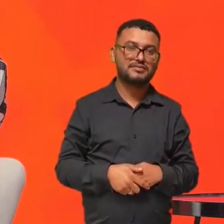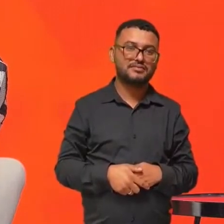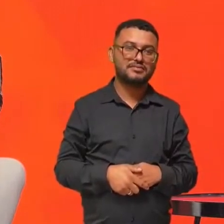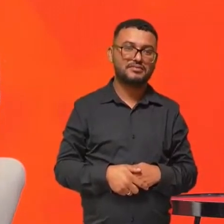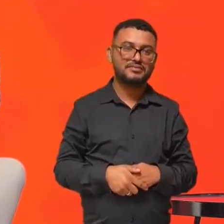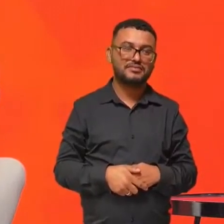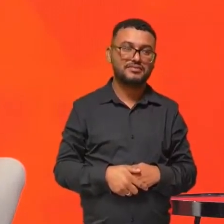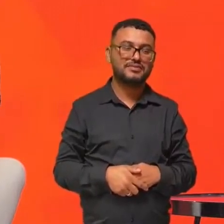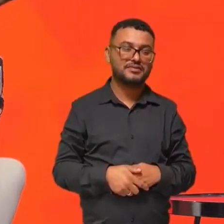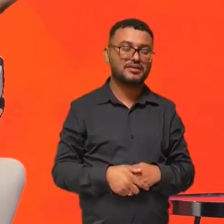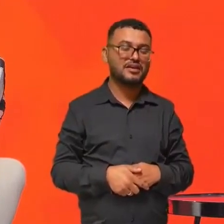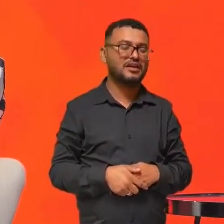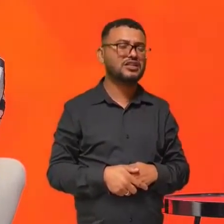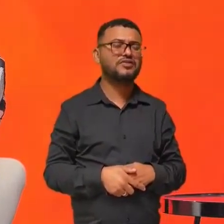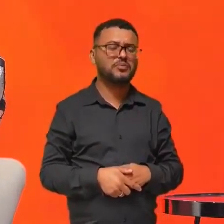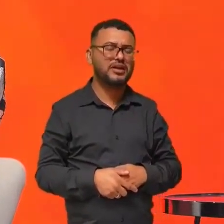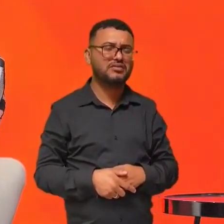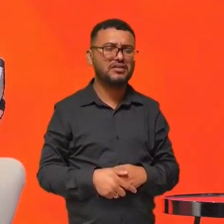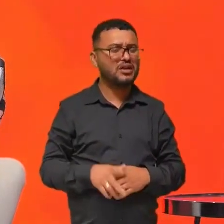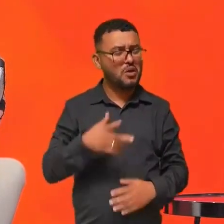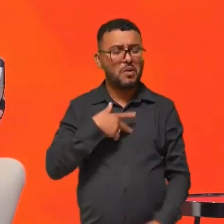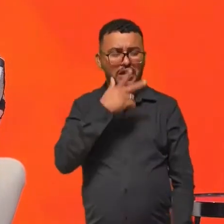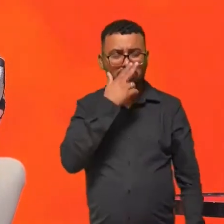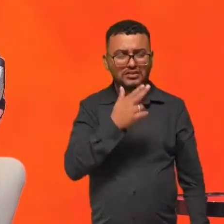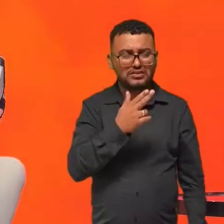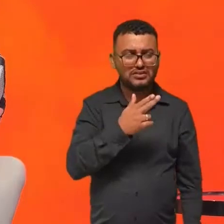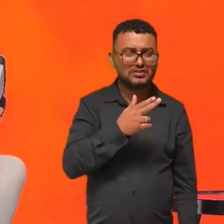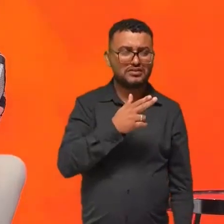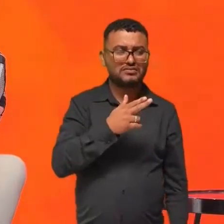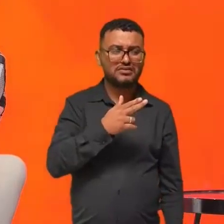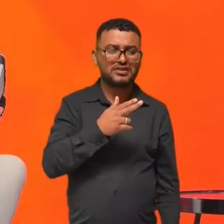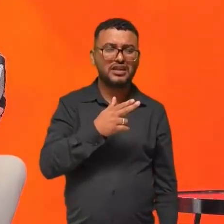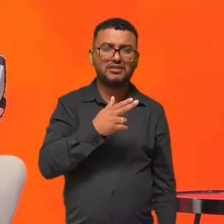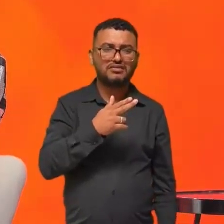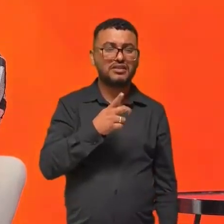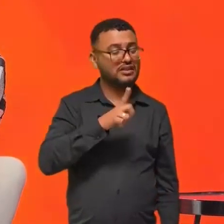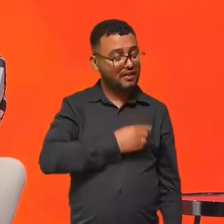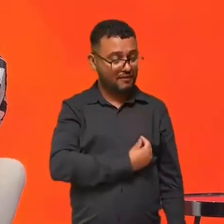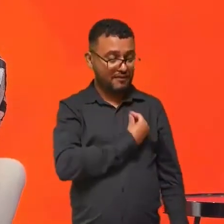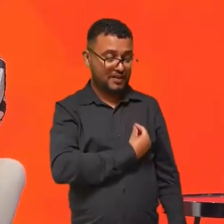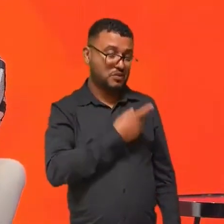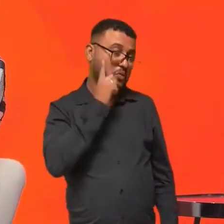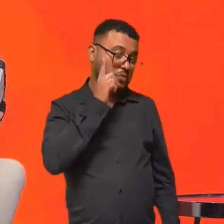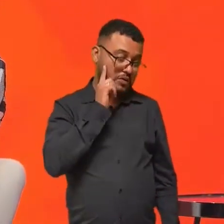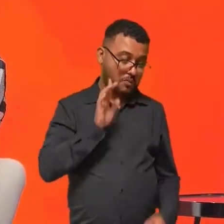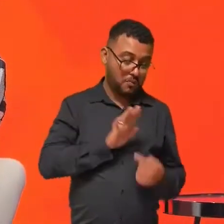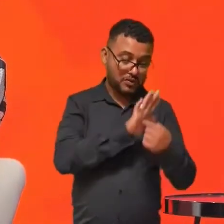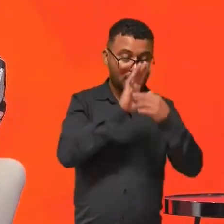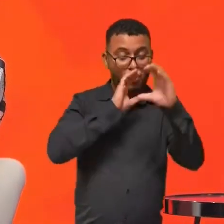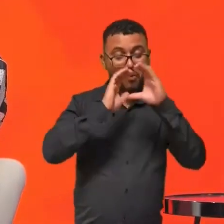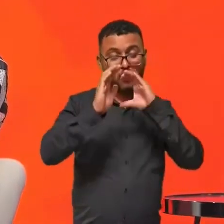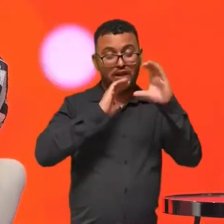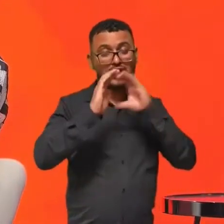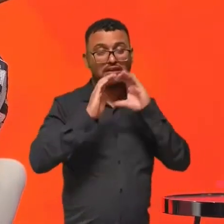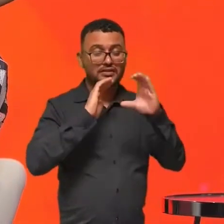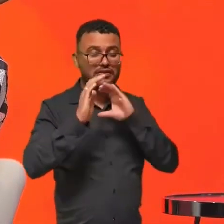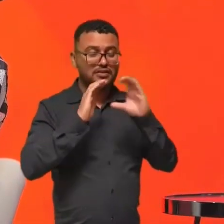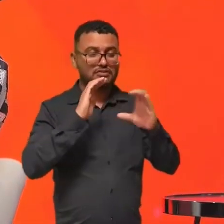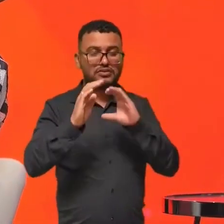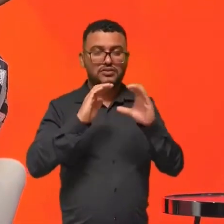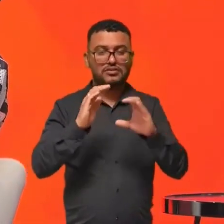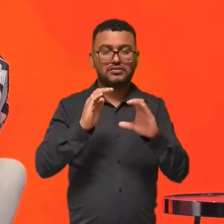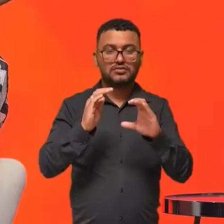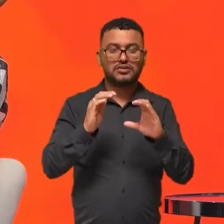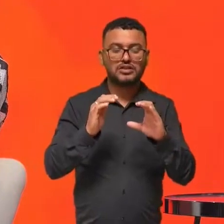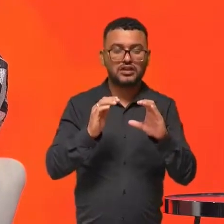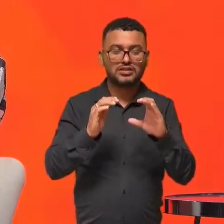é um exemplo de estar mais presente cotidianamente, né? E que traz essa comunicação que... ele estava falando de